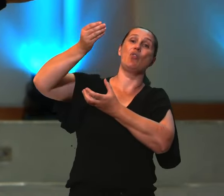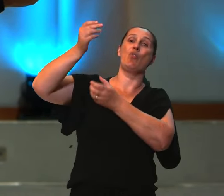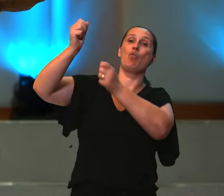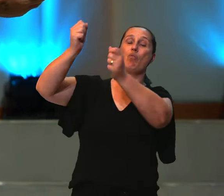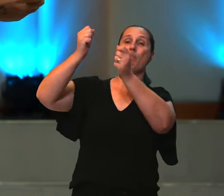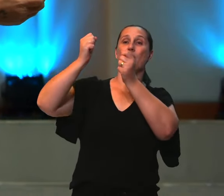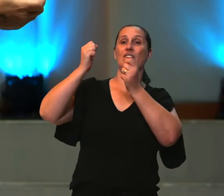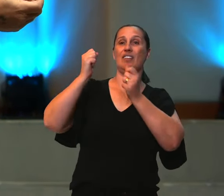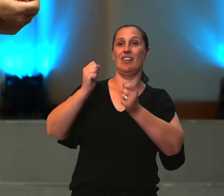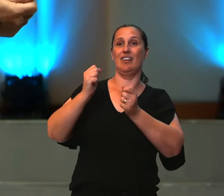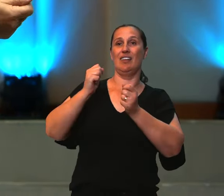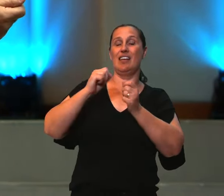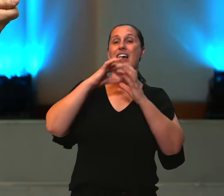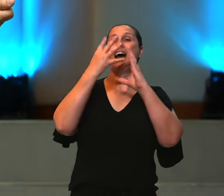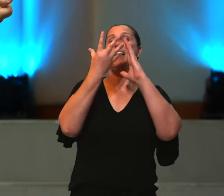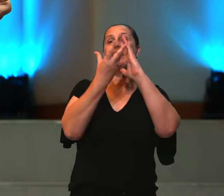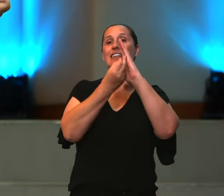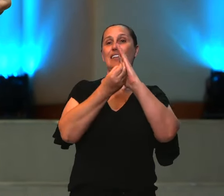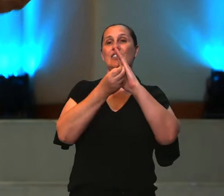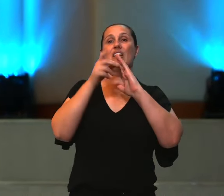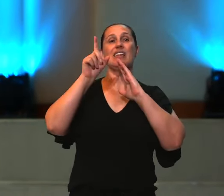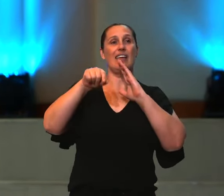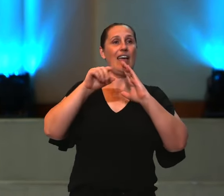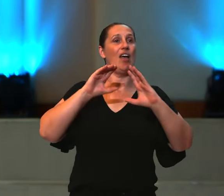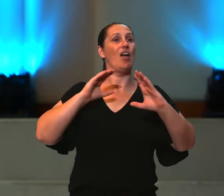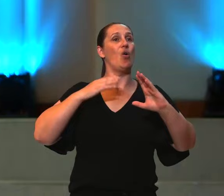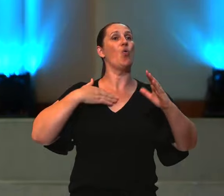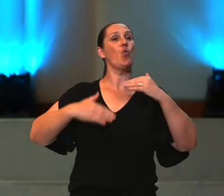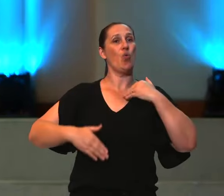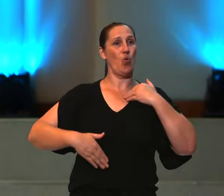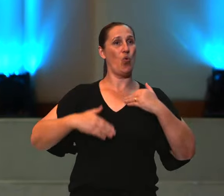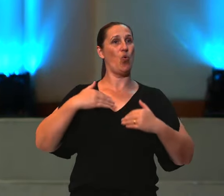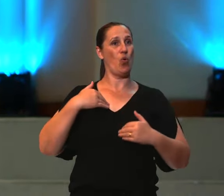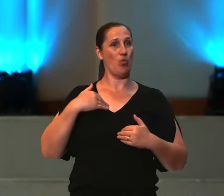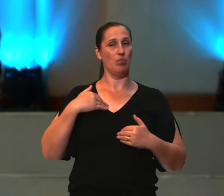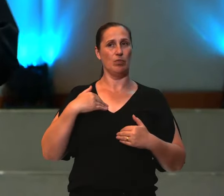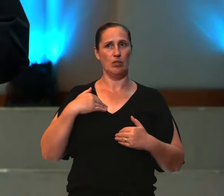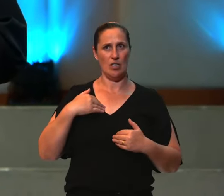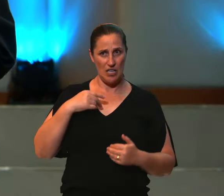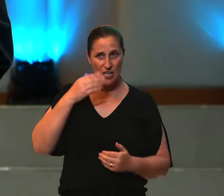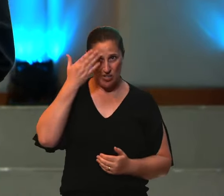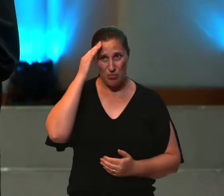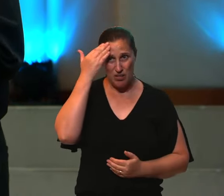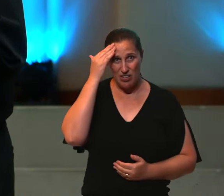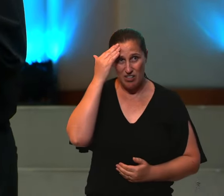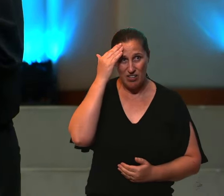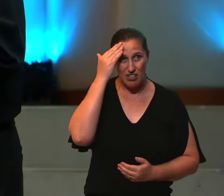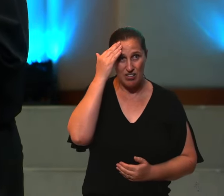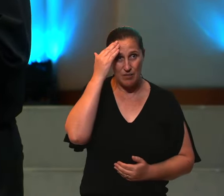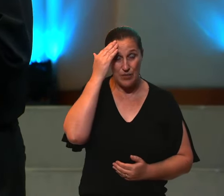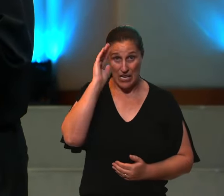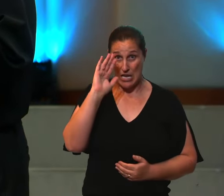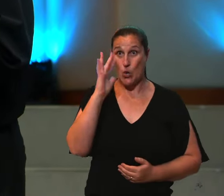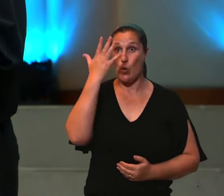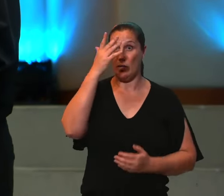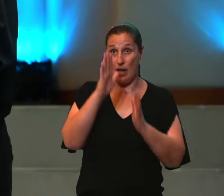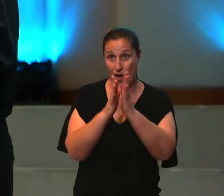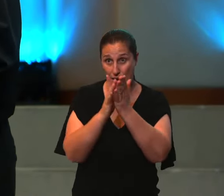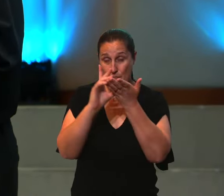é seu corpo deixa euo que você não entendeu quando a Bíblia diz